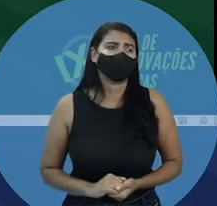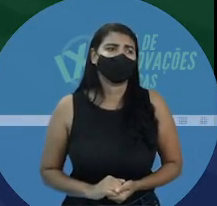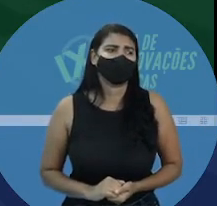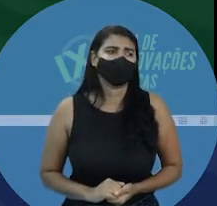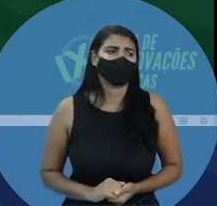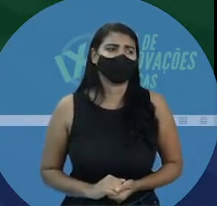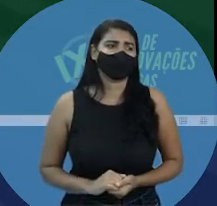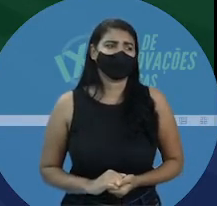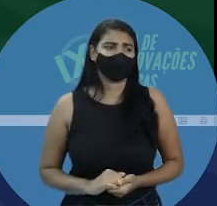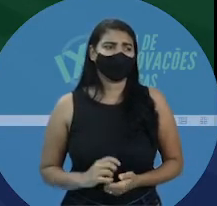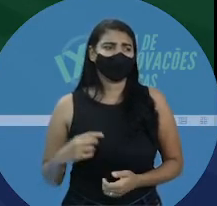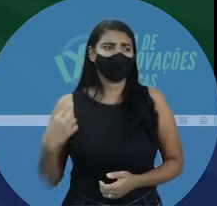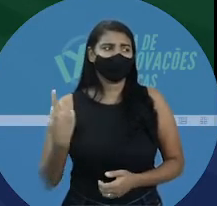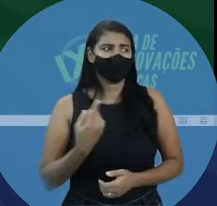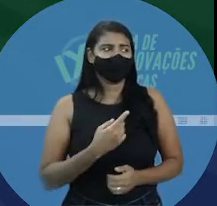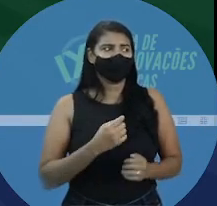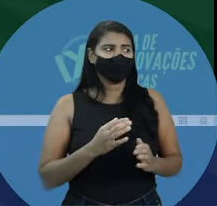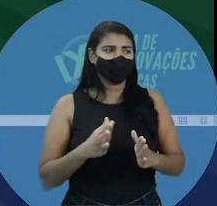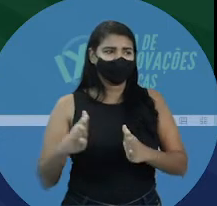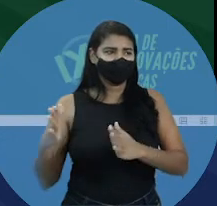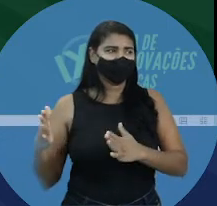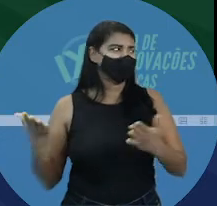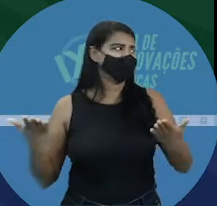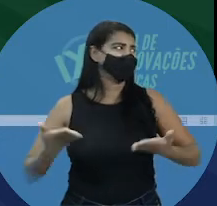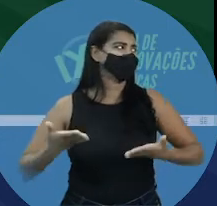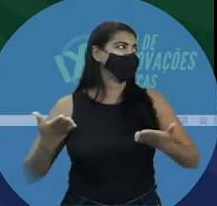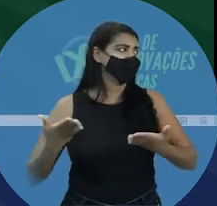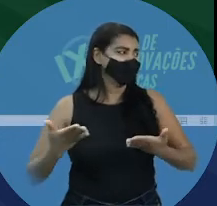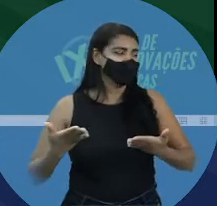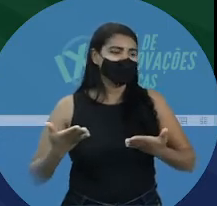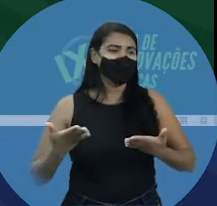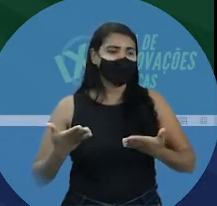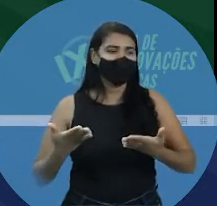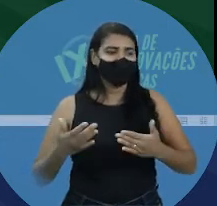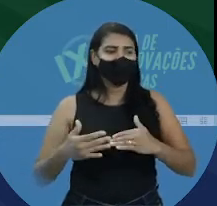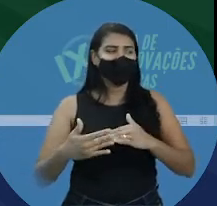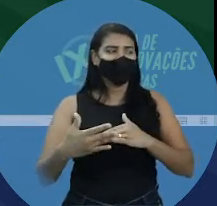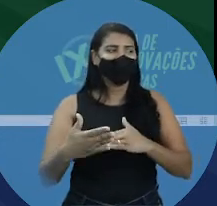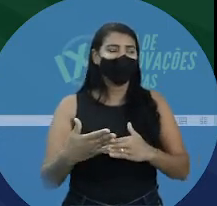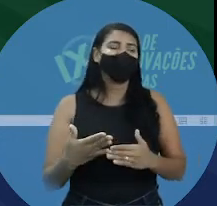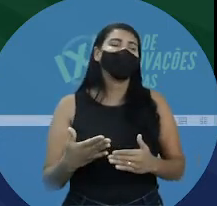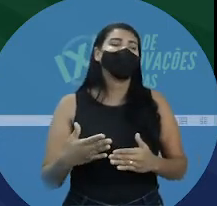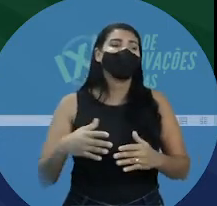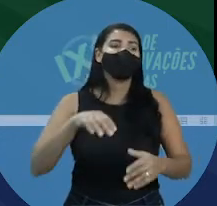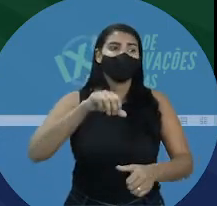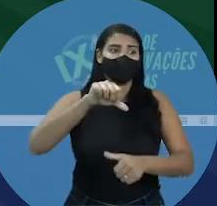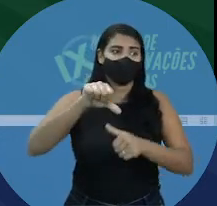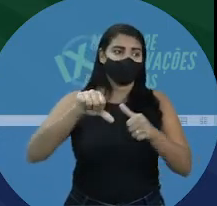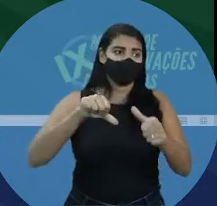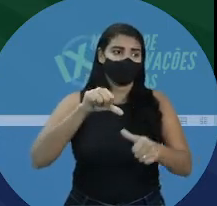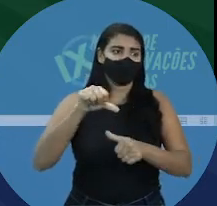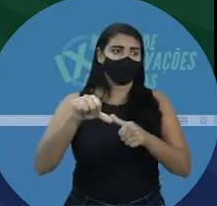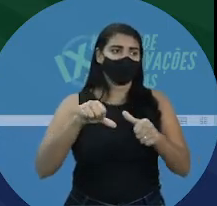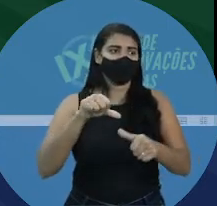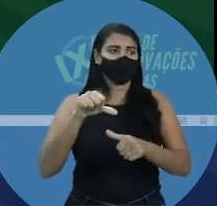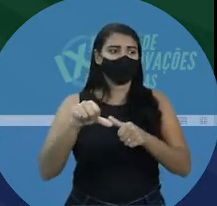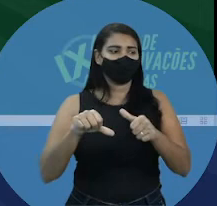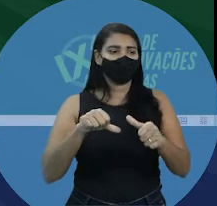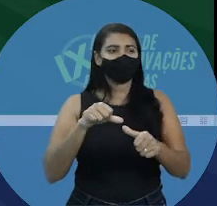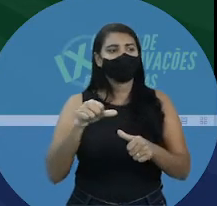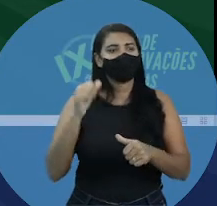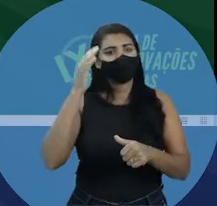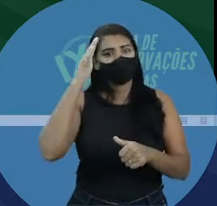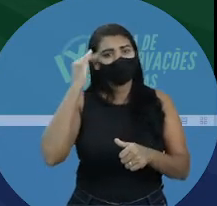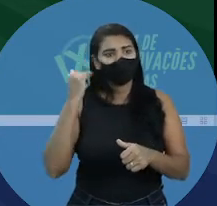Aí nós fomos para a localização para vermos, porque ela teve que mudar, porque esse projeto ele foi